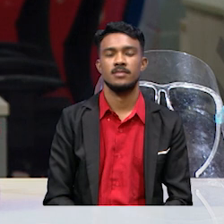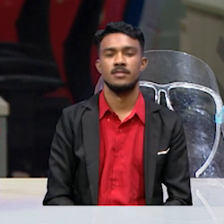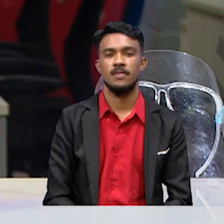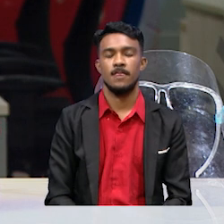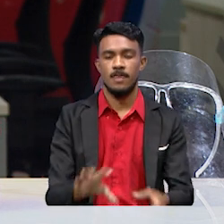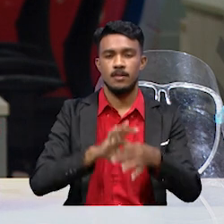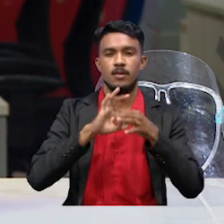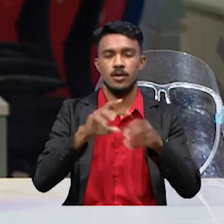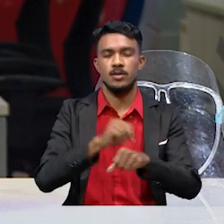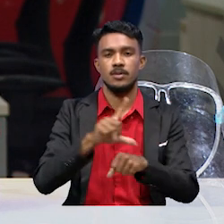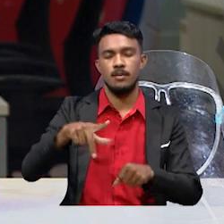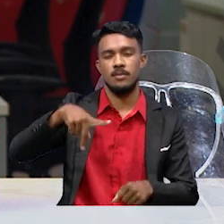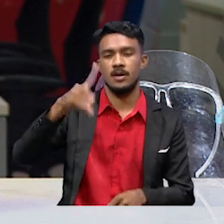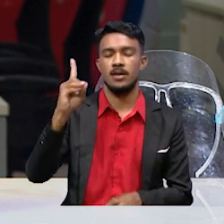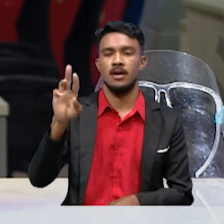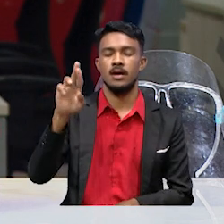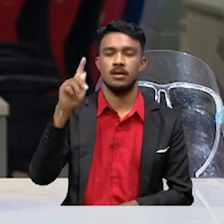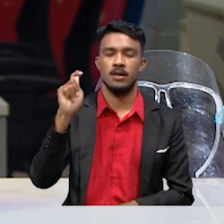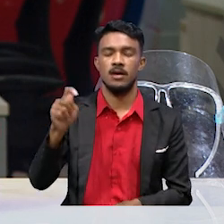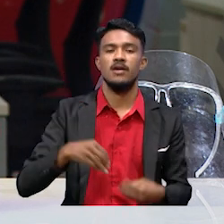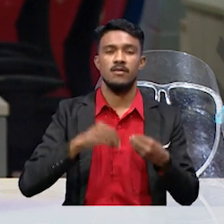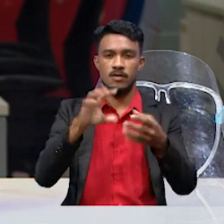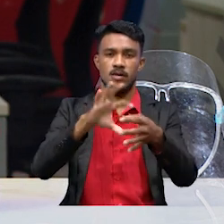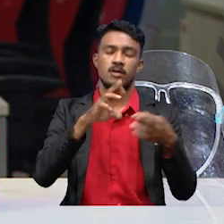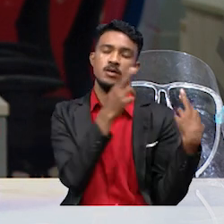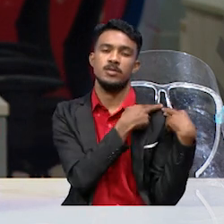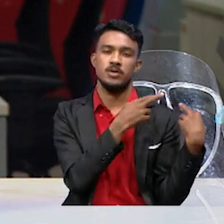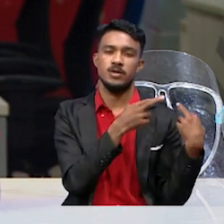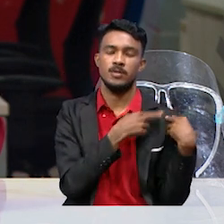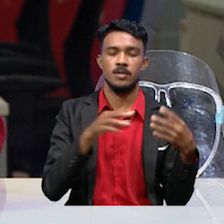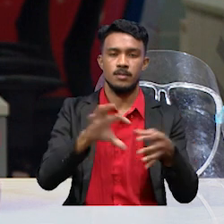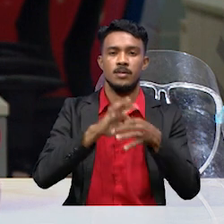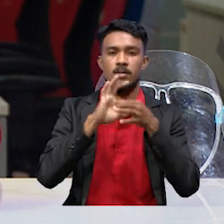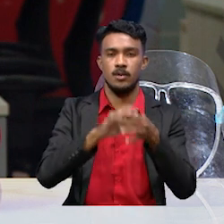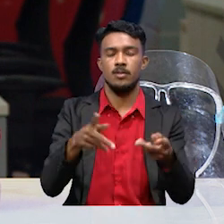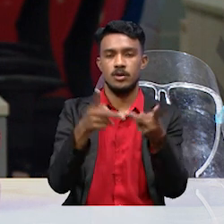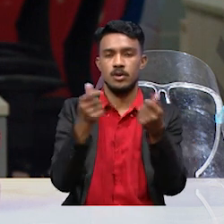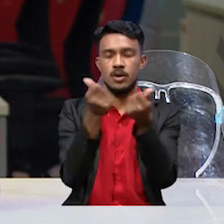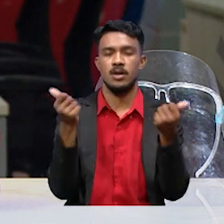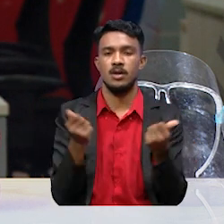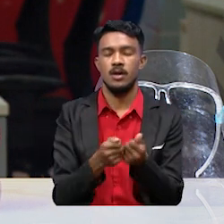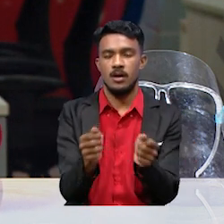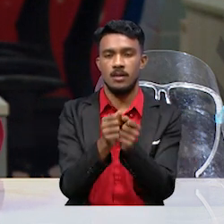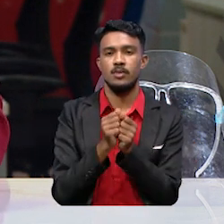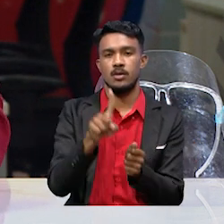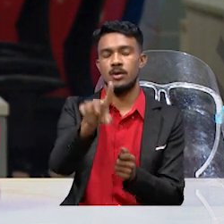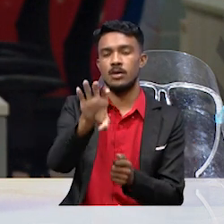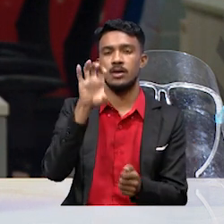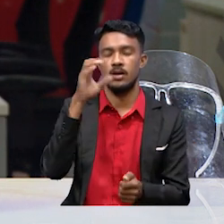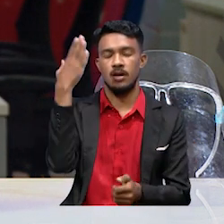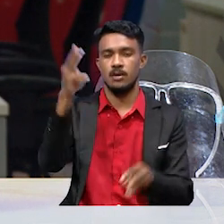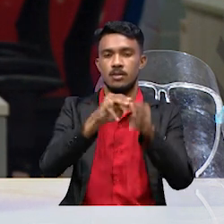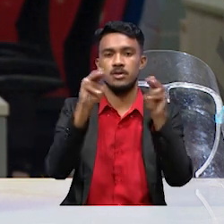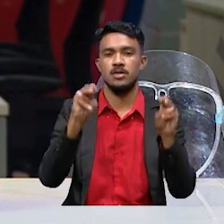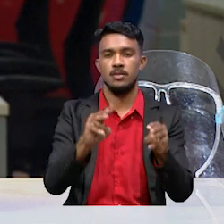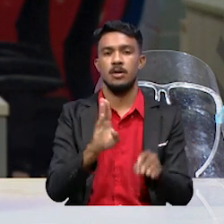Estrutura Nacional PDRT fo tomada de posse ba estrutura nível posto to aldeia, hamutuk e marion ideresin iha munisipiu